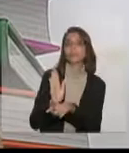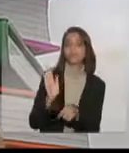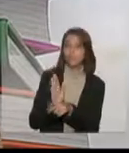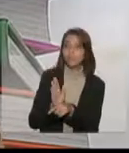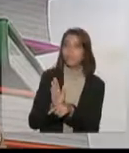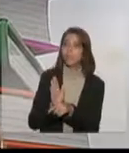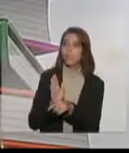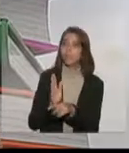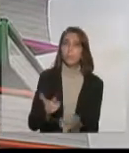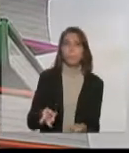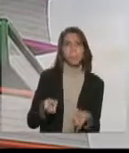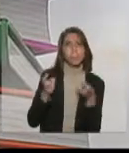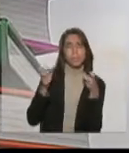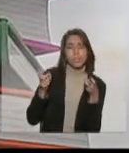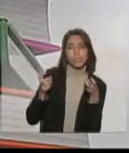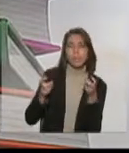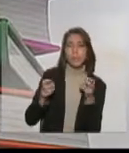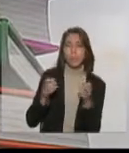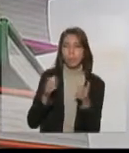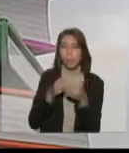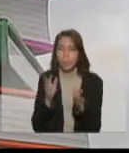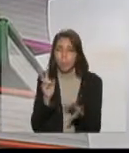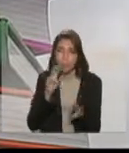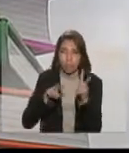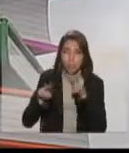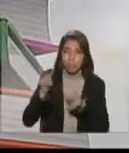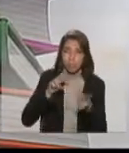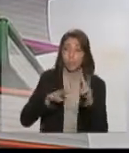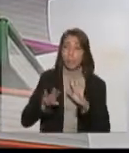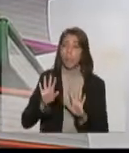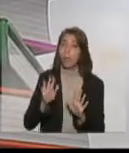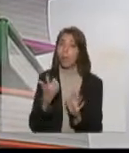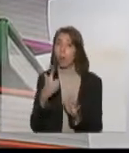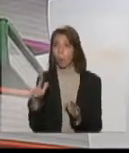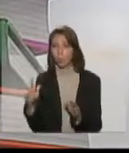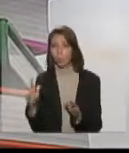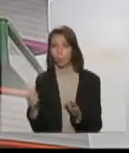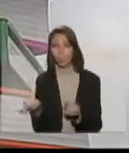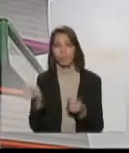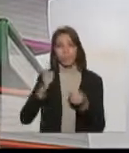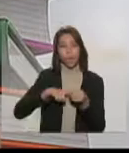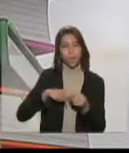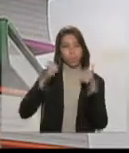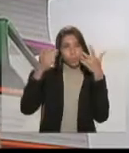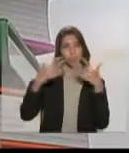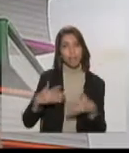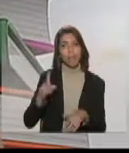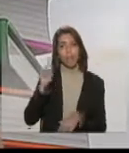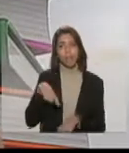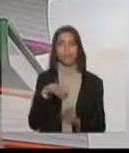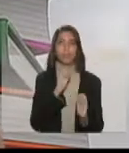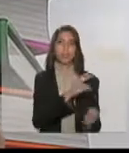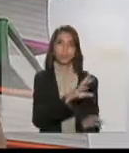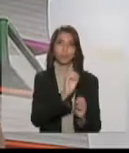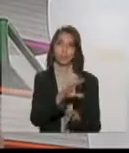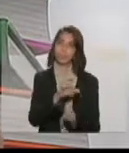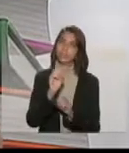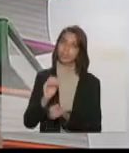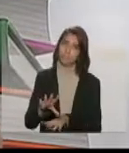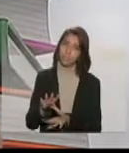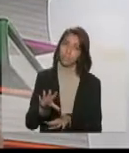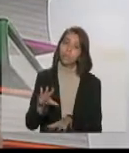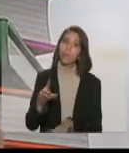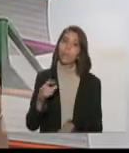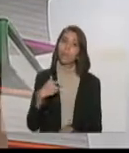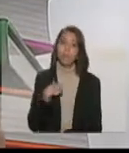prestar atenção nos primeiros nos primeiros sinais mas tem uma coisa que eu queria voltar que a educação se a gente